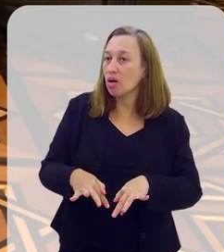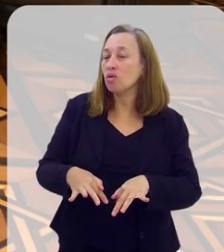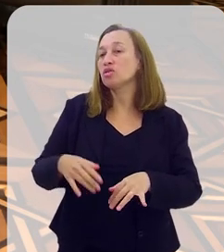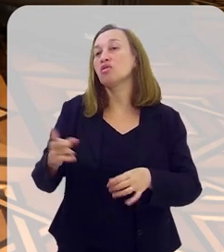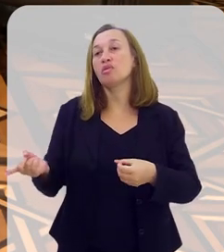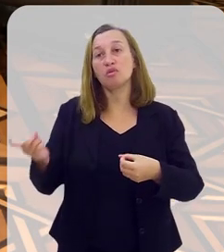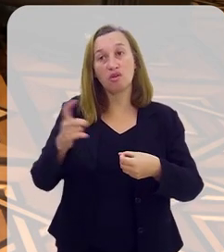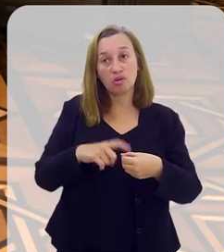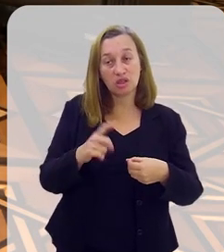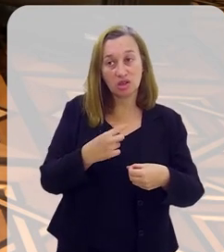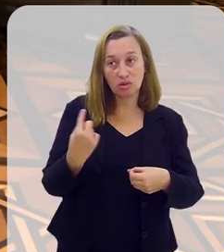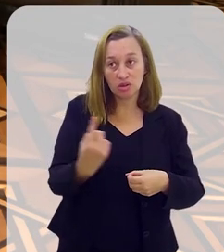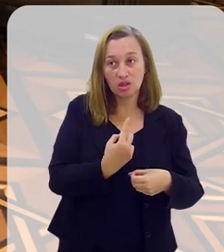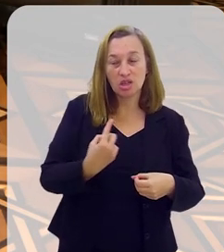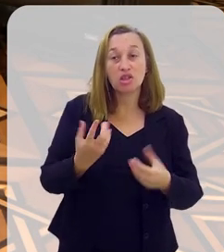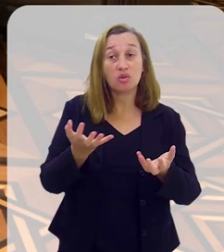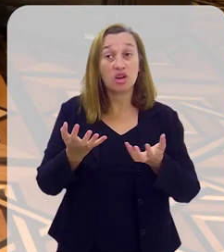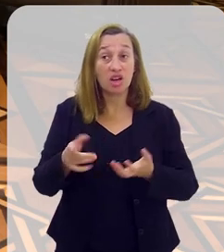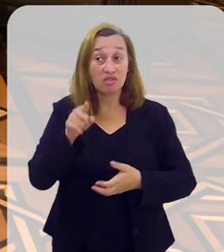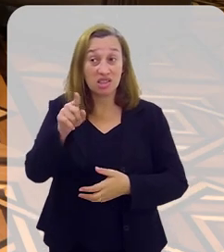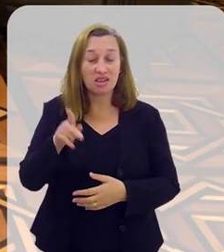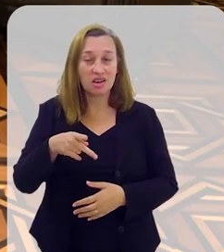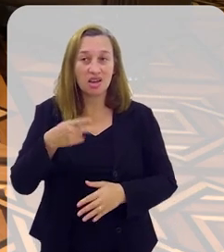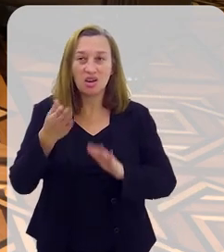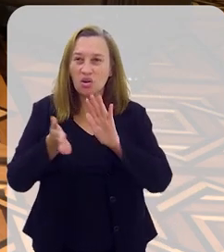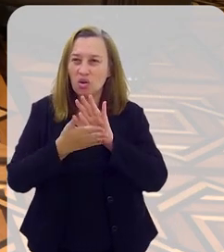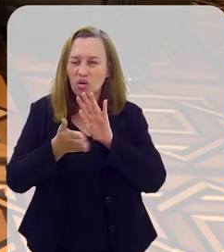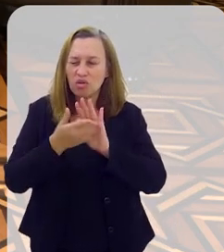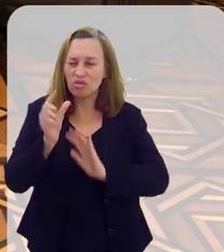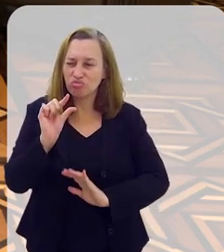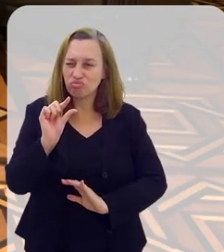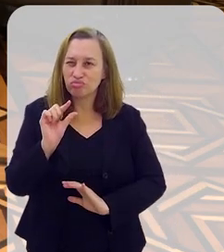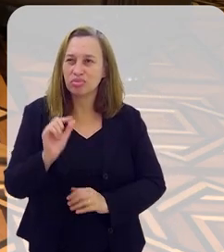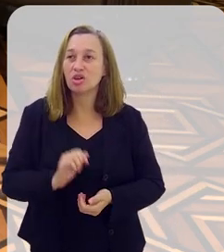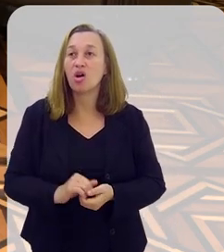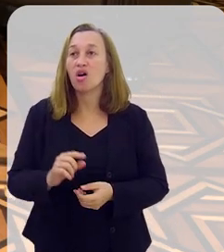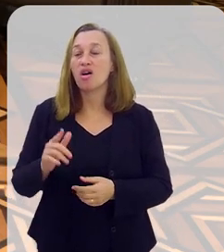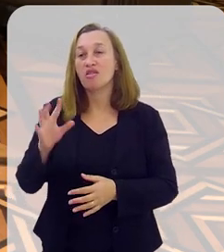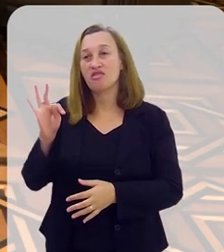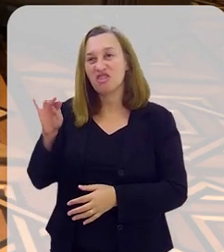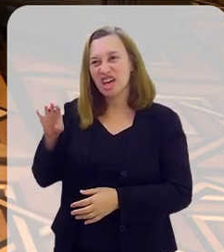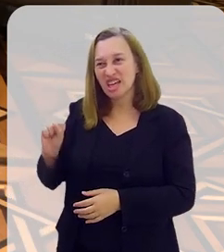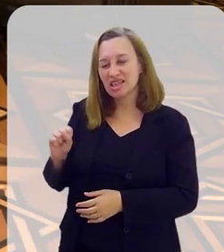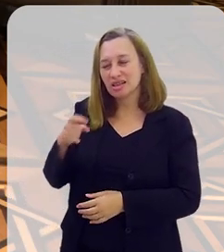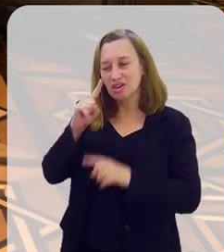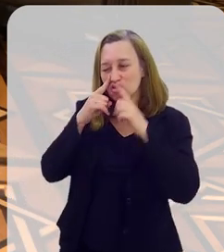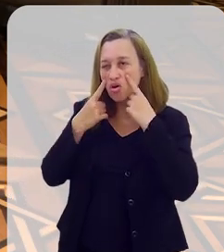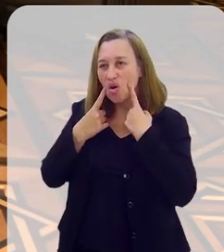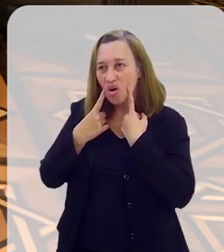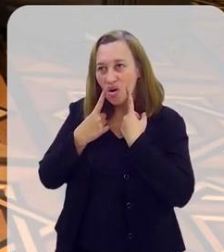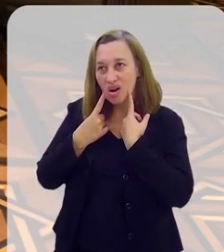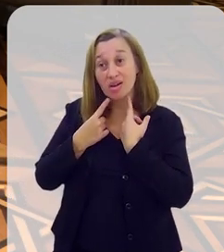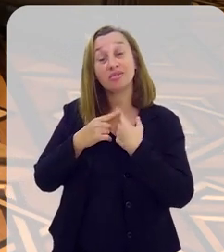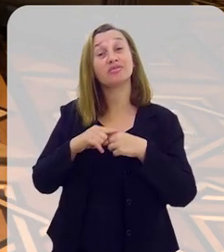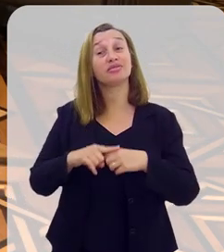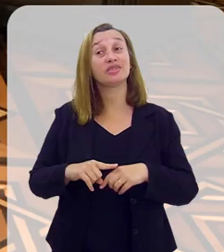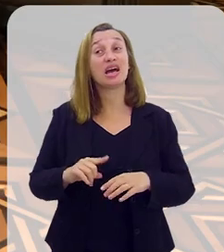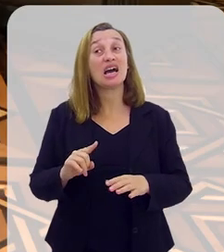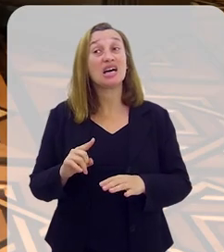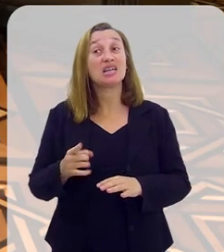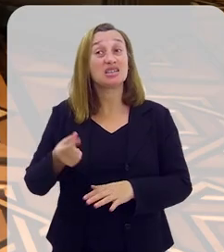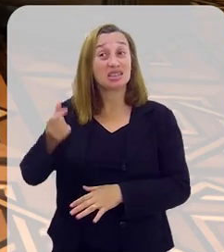terceiro bloco nós vamos voltar mas eu quero ir tu mandando aí um pedacinho de uma música linda Freitas tá chorando tá deixa